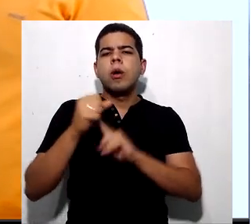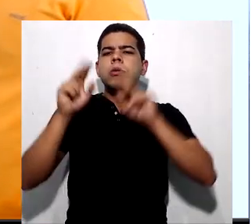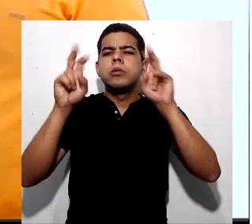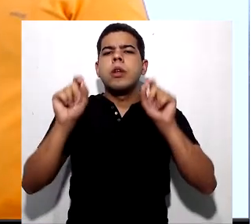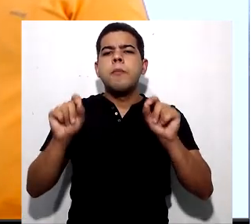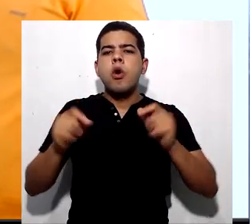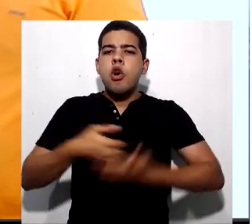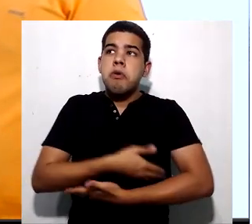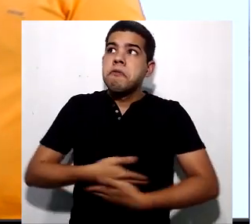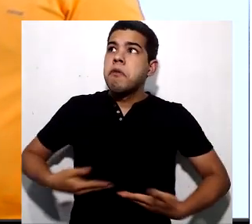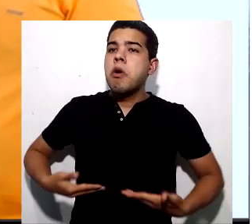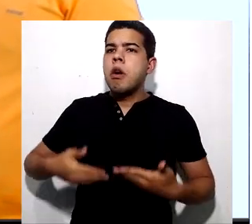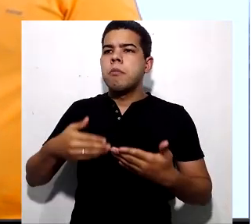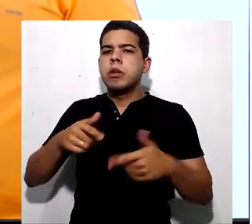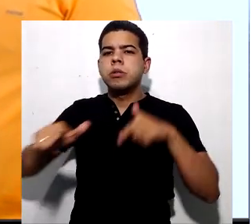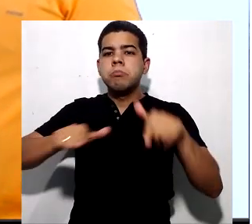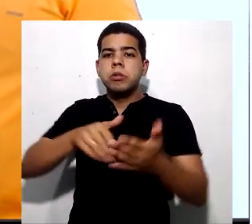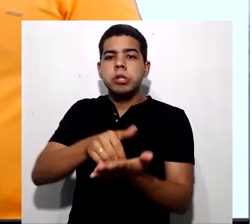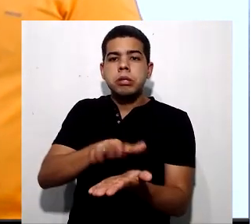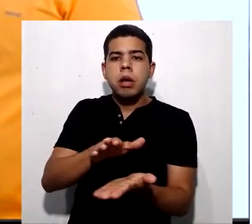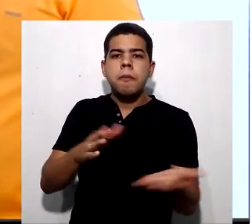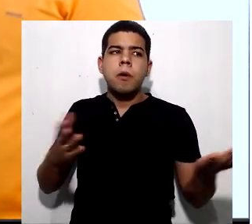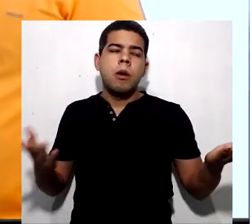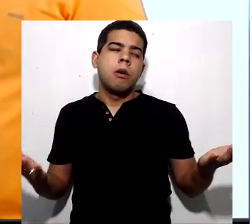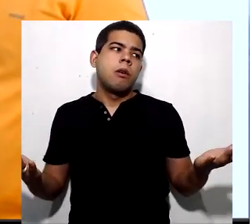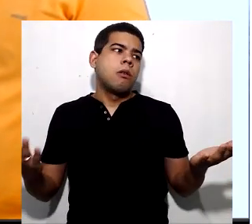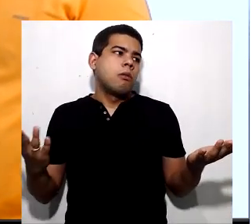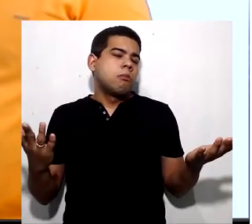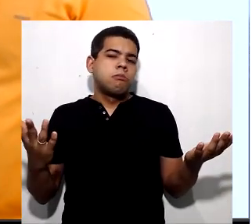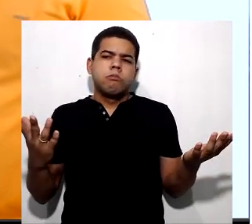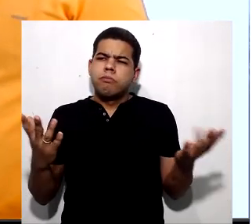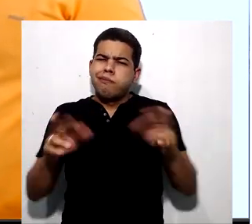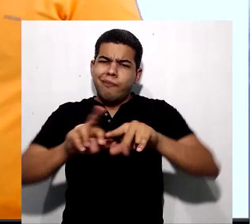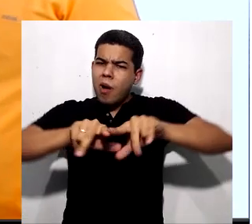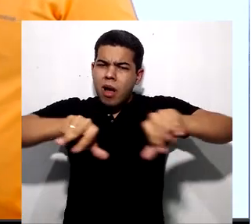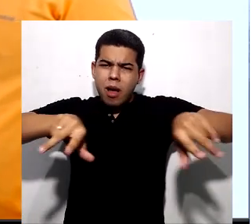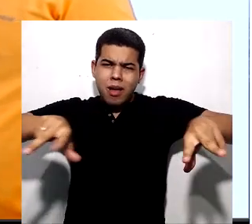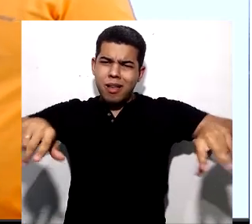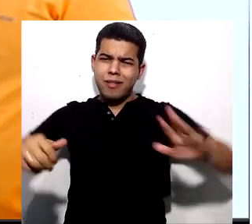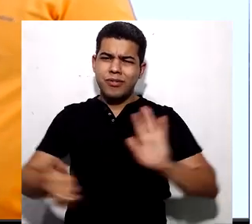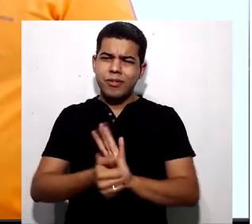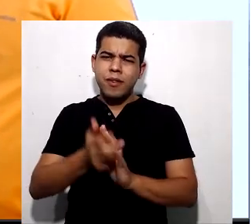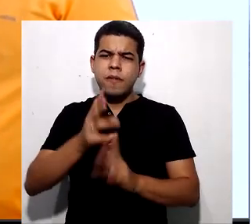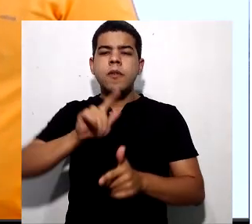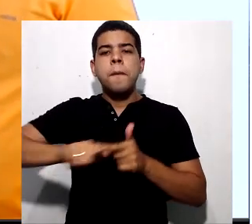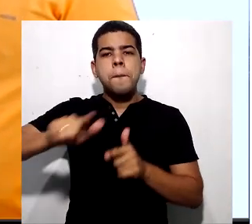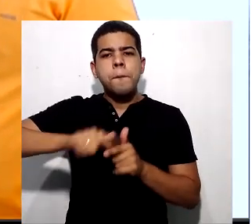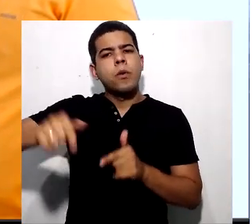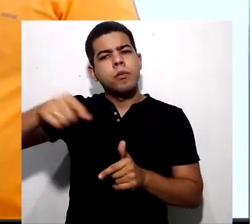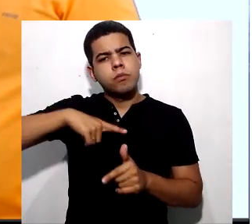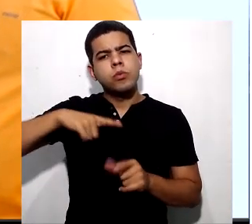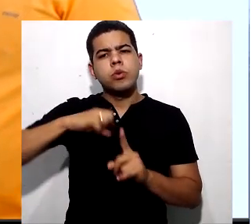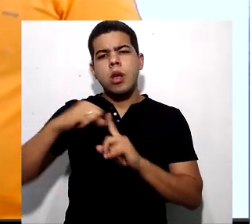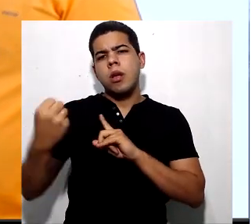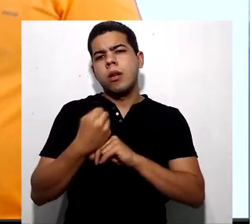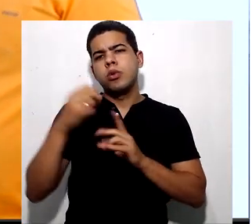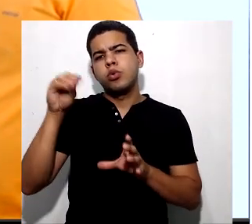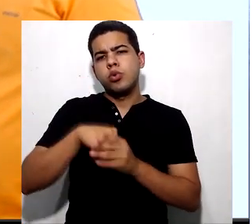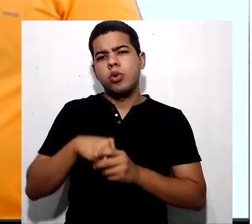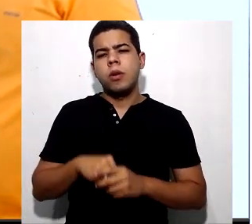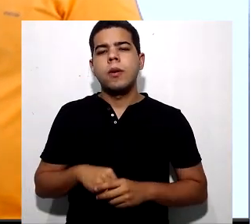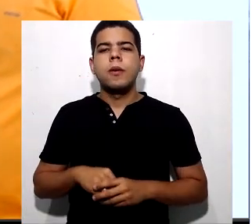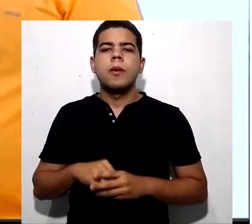desemprego, tantos outros problemas que abrangem nossa sociedade. Clarice vai